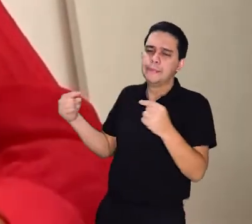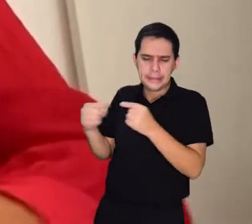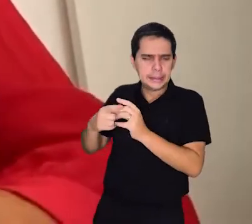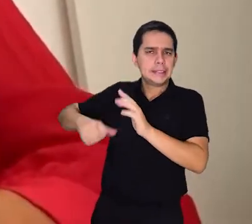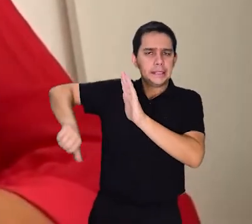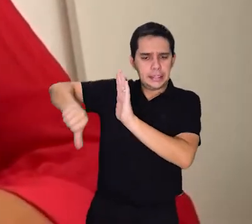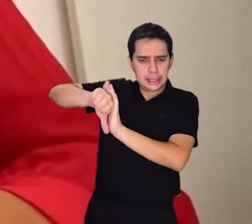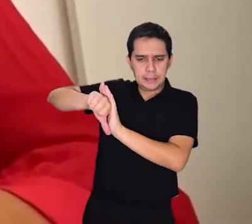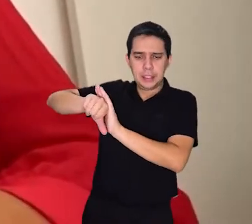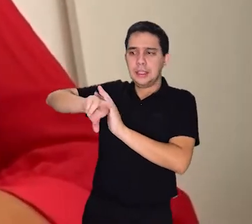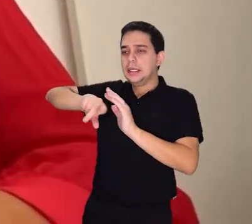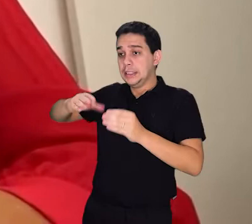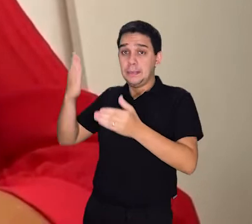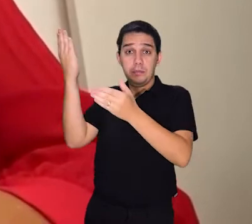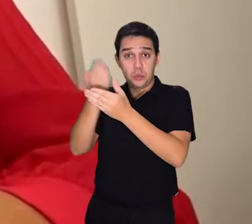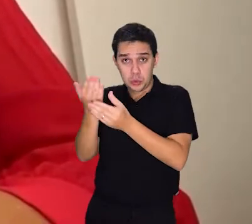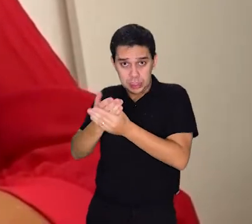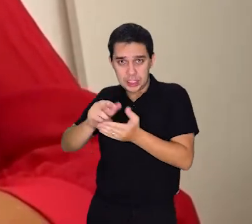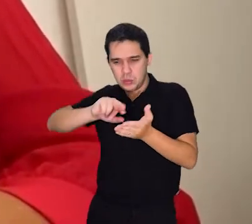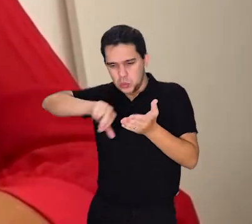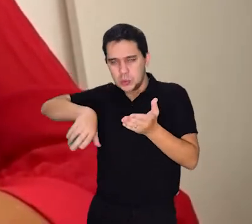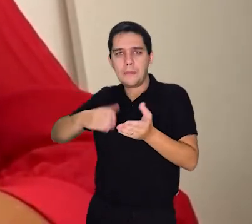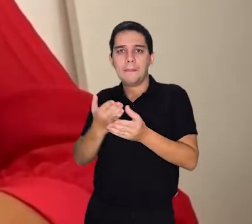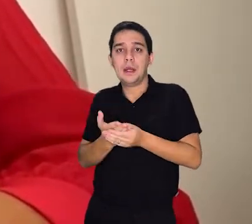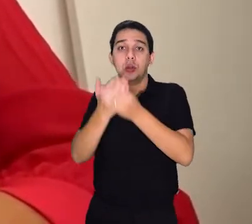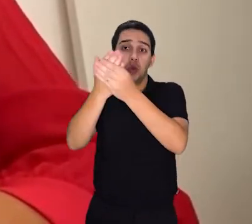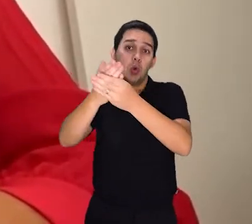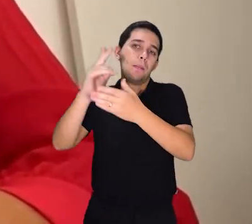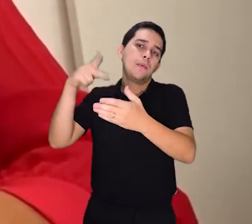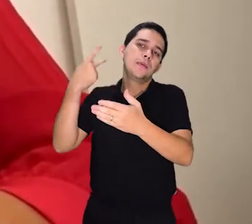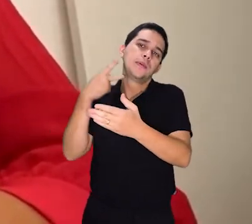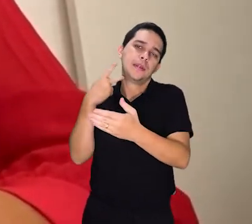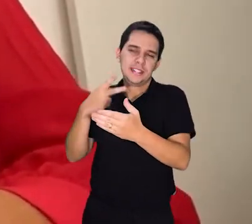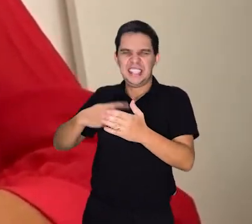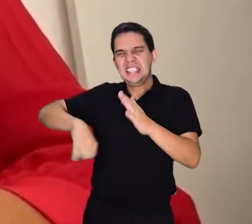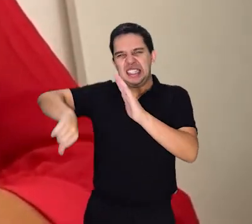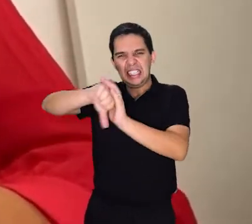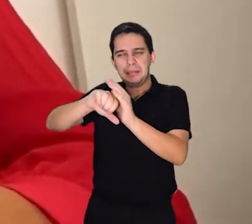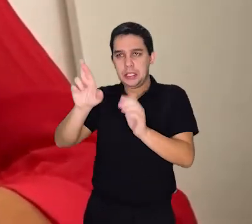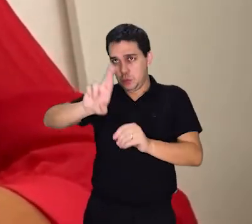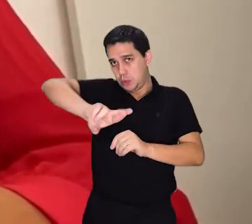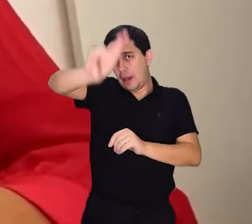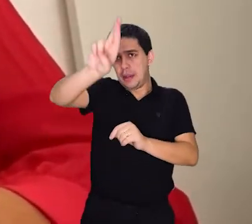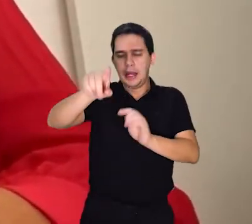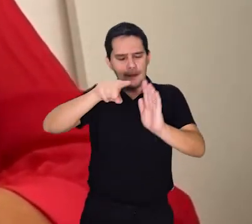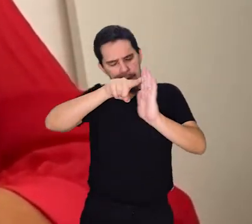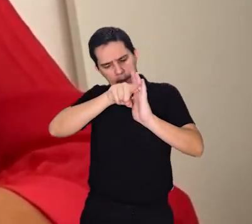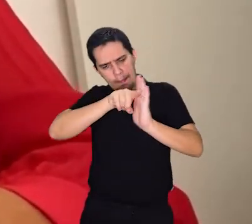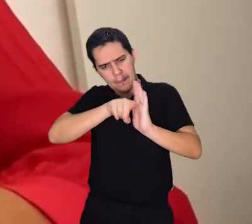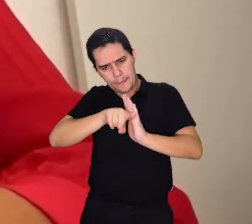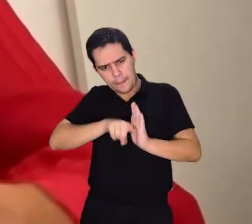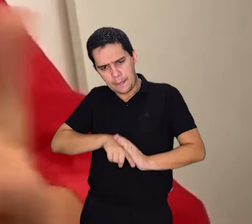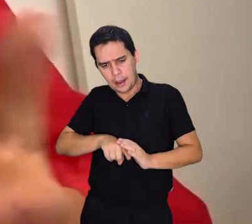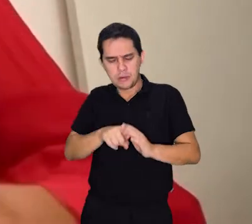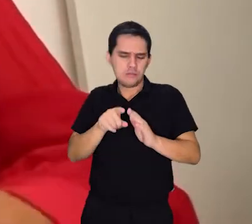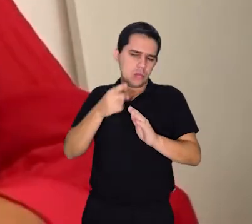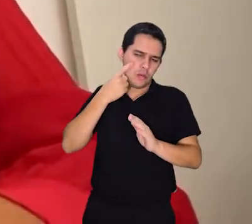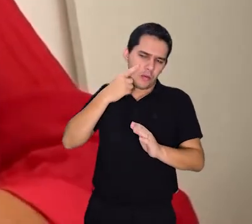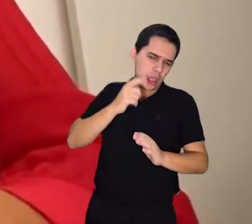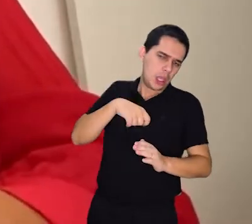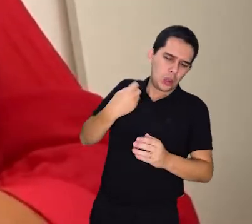crime. Então, toda essa documentação já foi encaminhada para a promotoria criminal com atribuição, que certamente fará uma